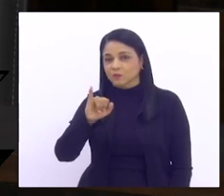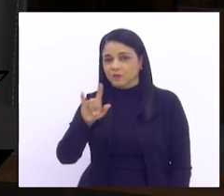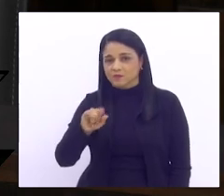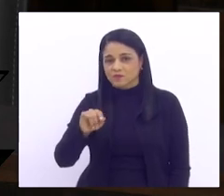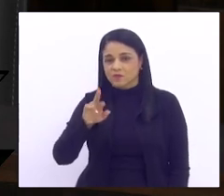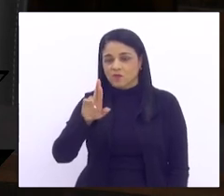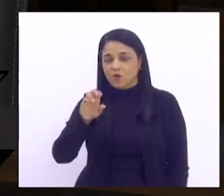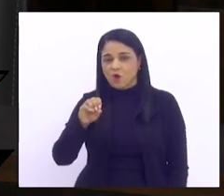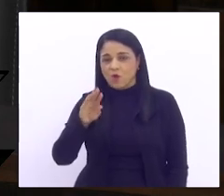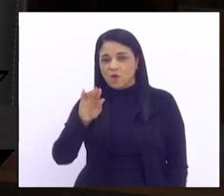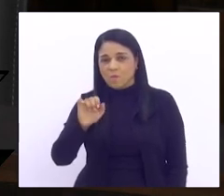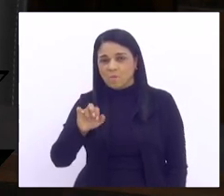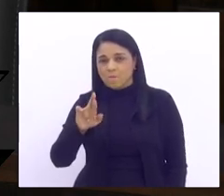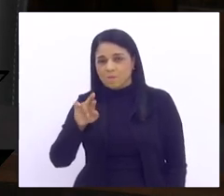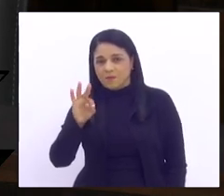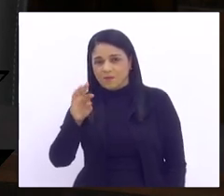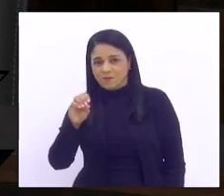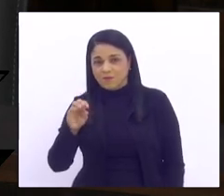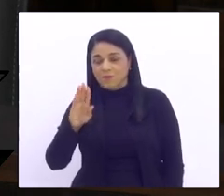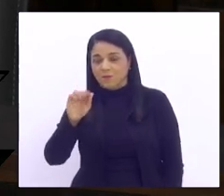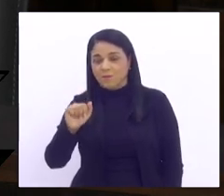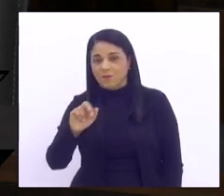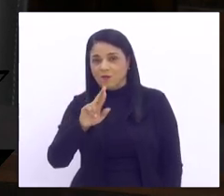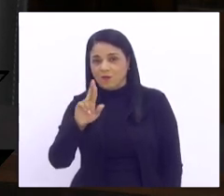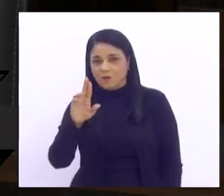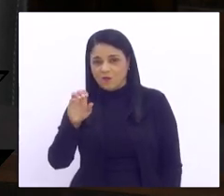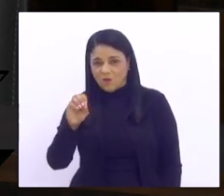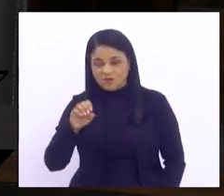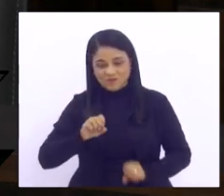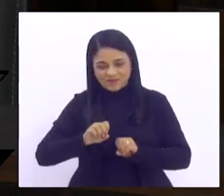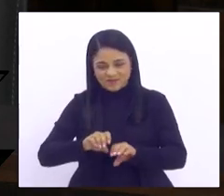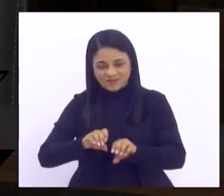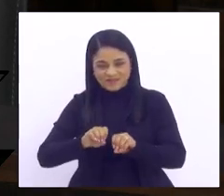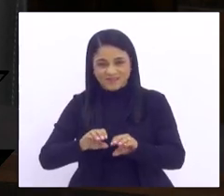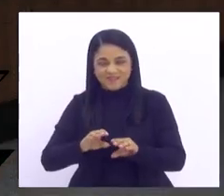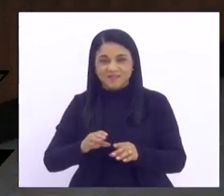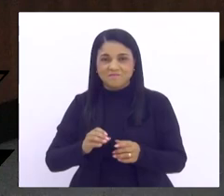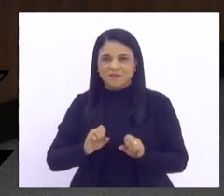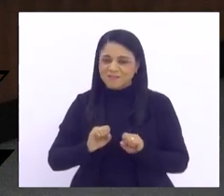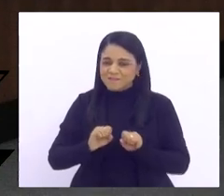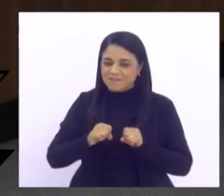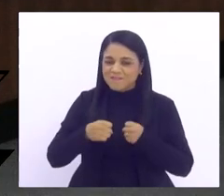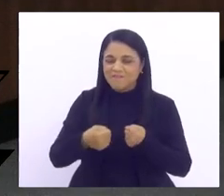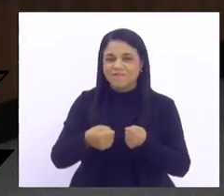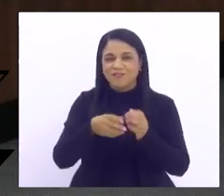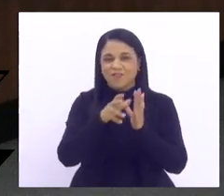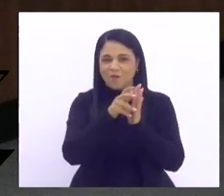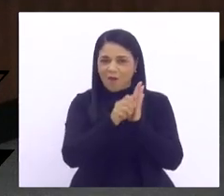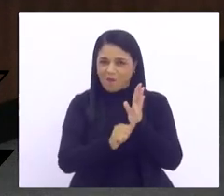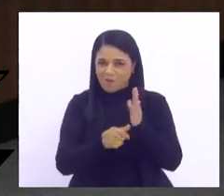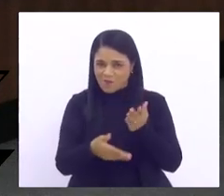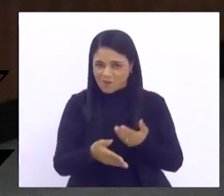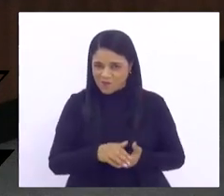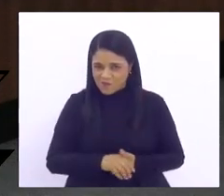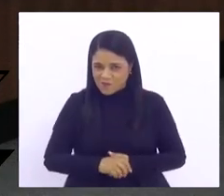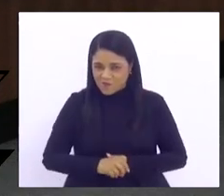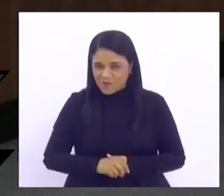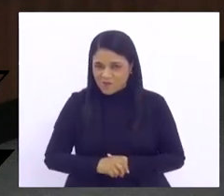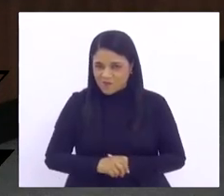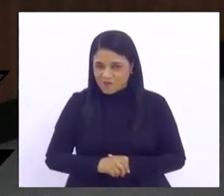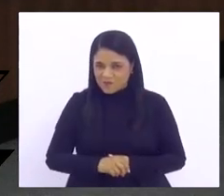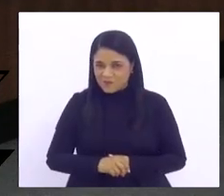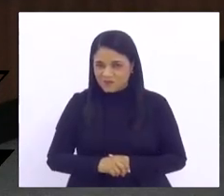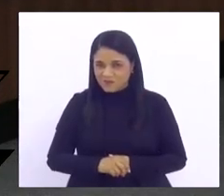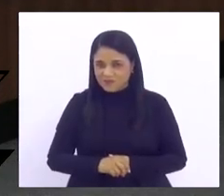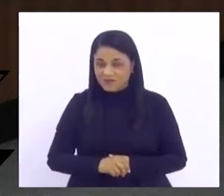ensina e sempre ensinou sobre o aborto, para defender o aborto. Então, segundo ele,